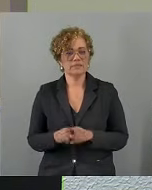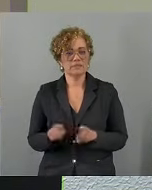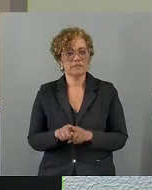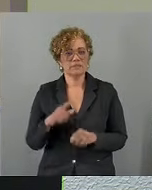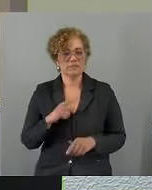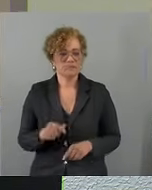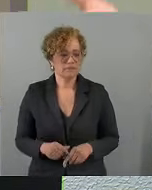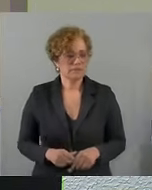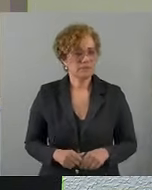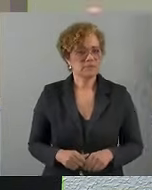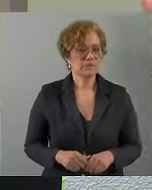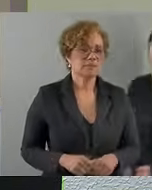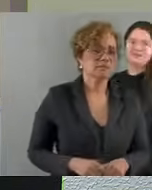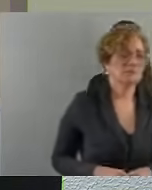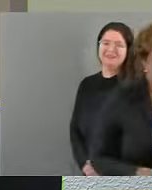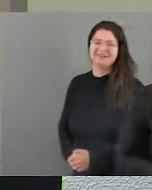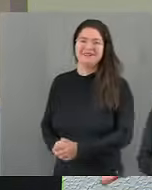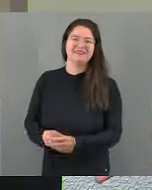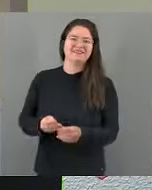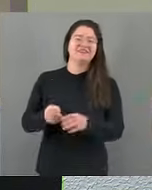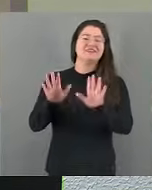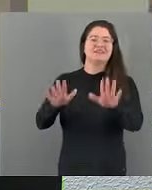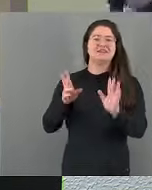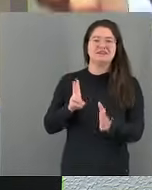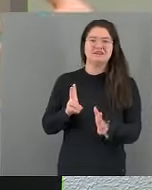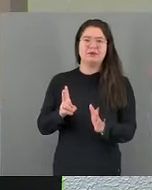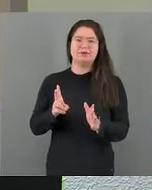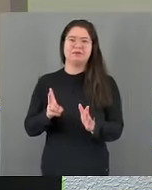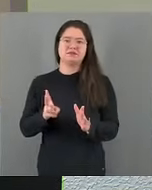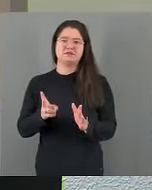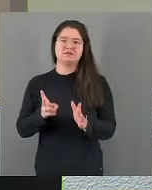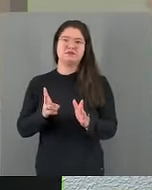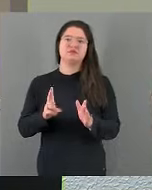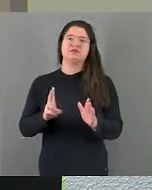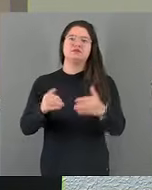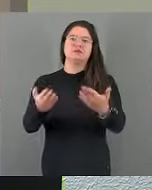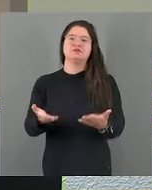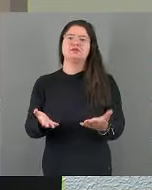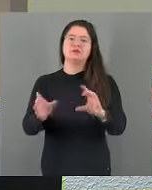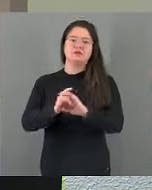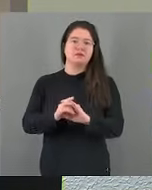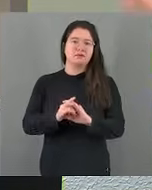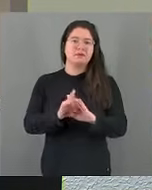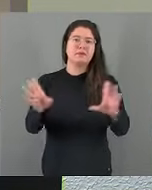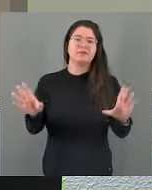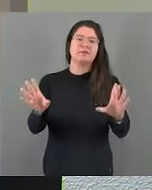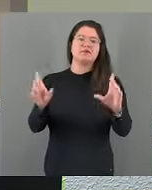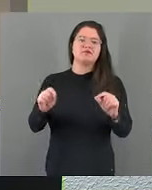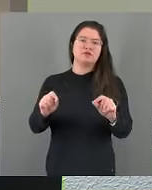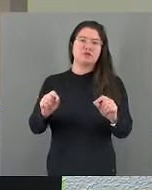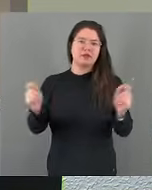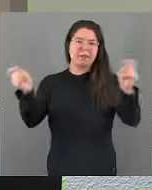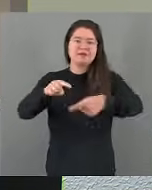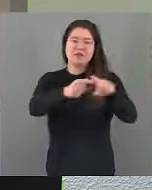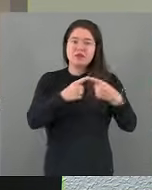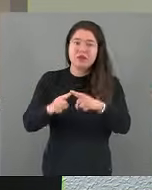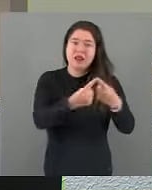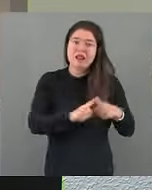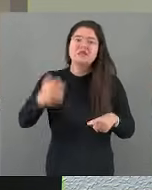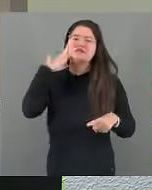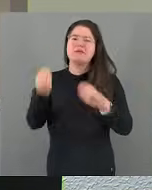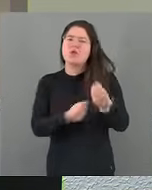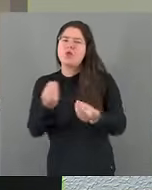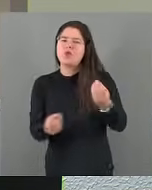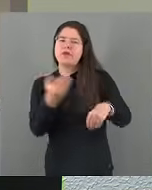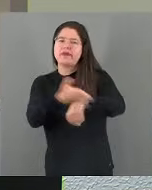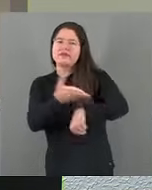você fica alguns passos atrás e eles sempre conseguem estar alguns passos à frente para permitir essa capacidade de articulação e sabem as brechas